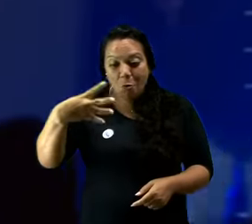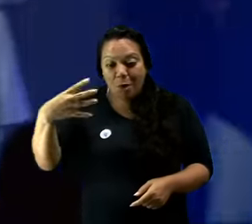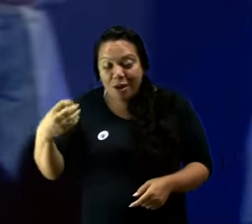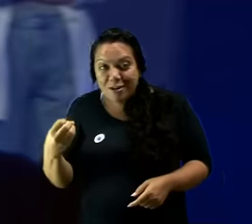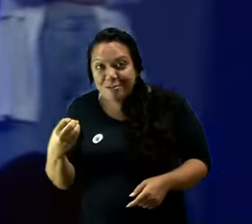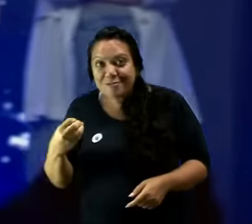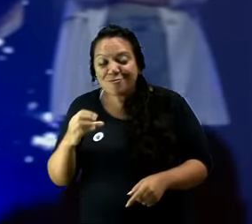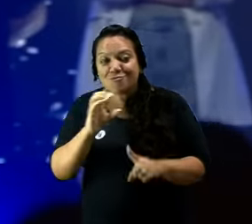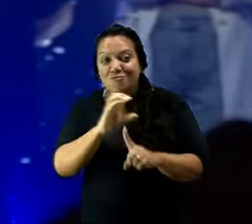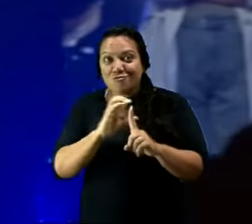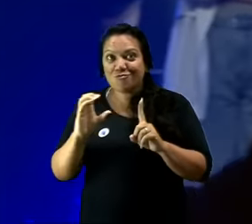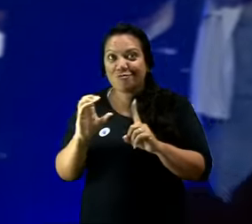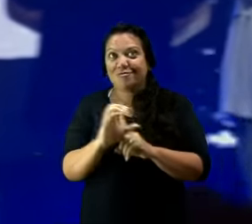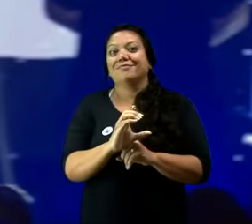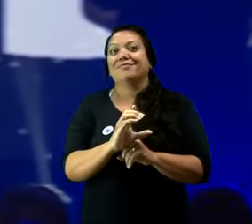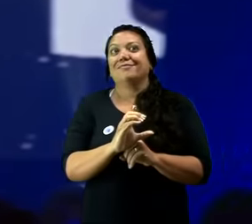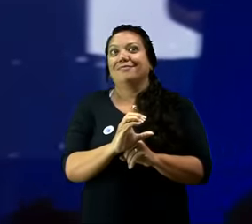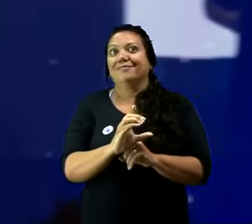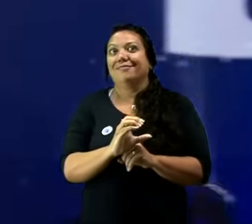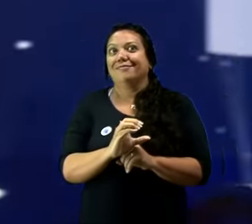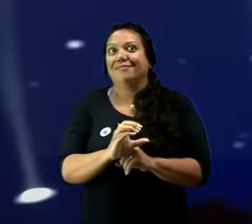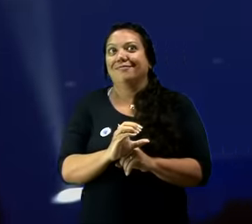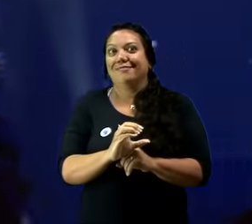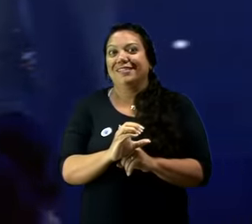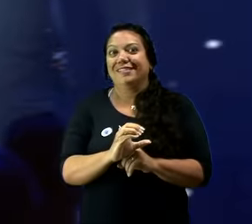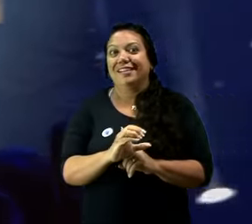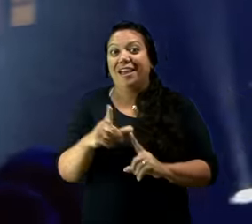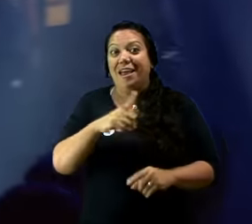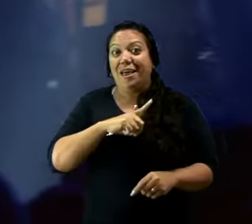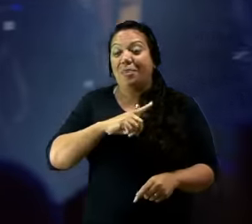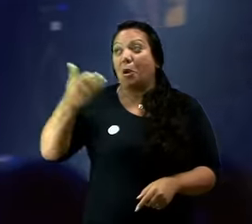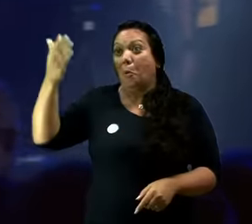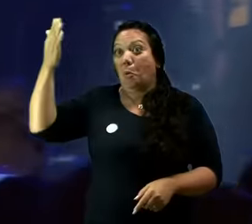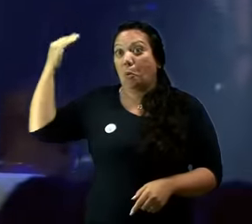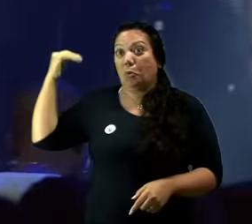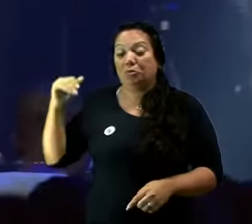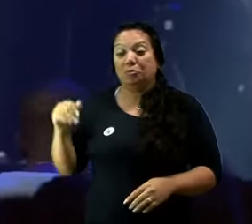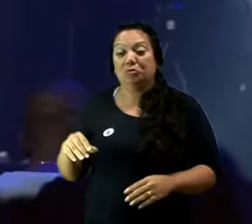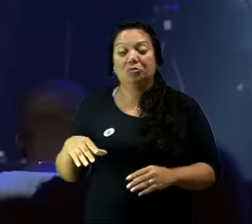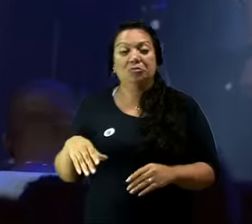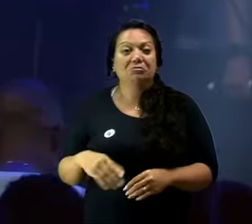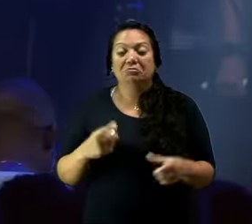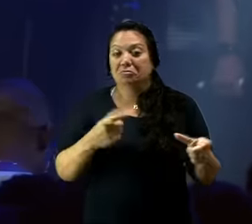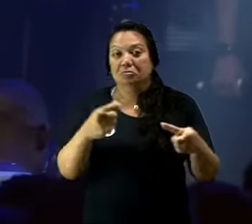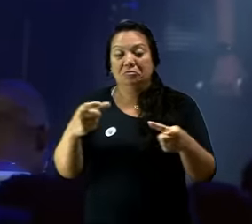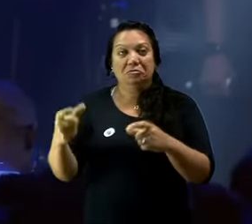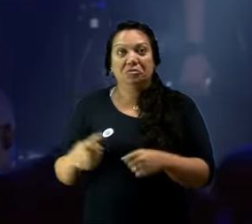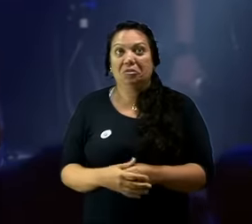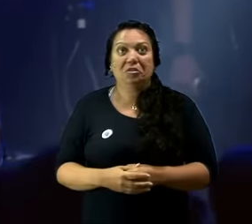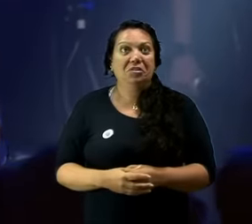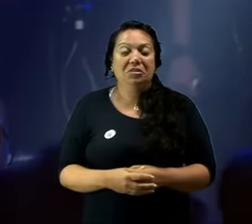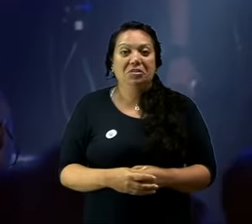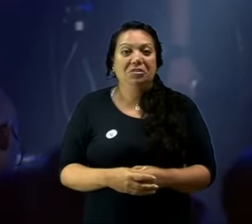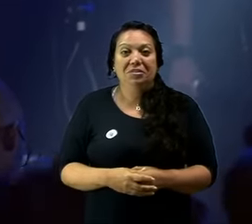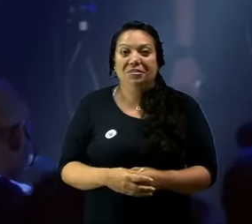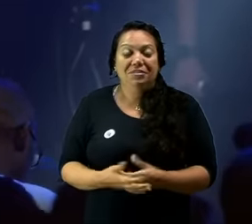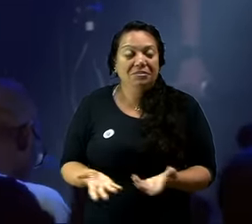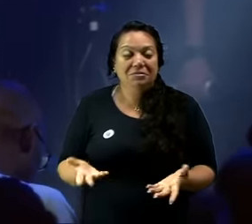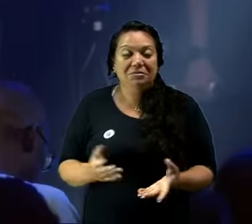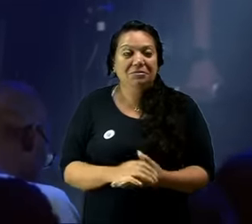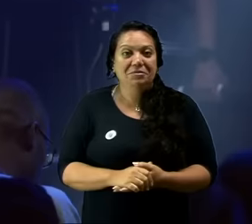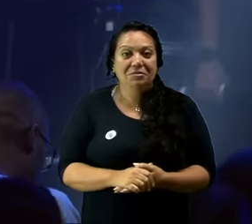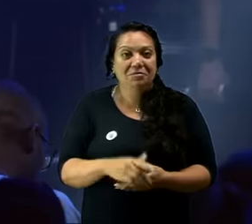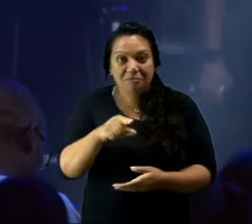Que você ia antigamente, você não aguentava uma hora e meia de culto, você queria vazar. Tem 3 horas e 40, não tem ninguém te proibindo de ir embora e você está aí: não vou